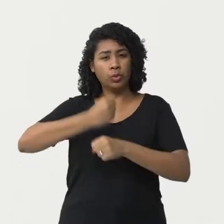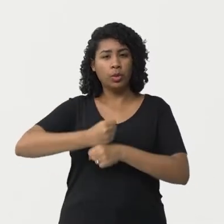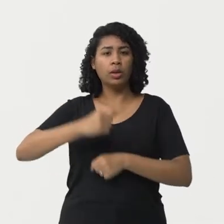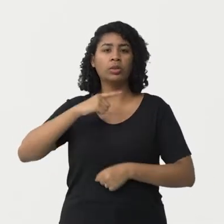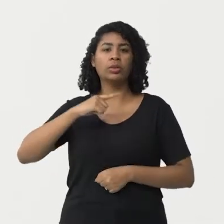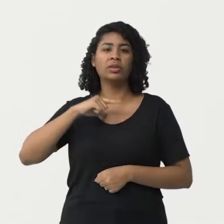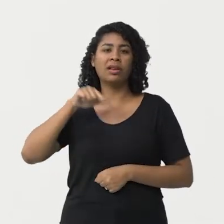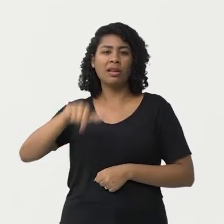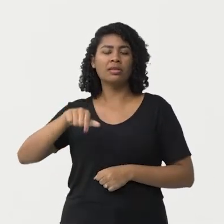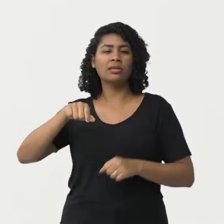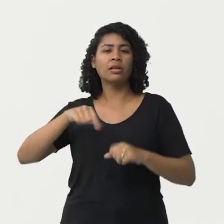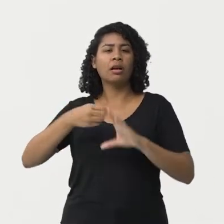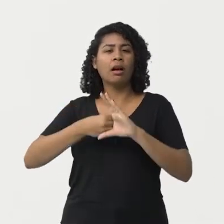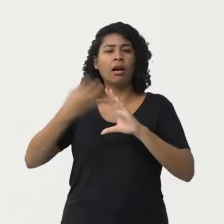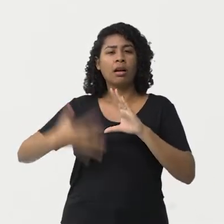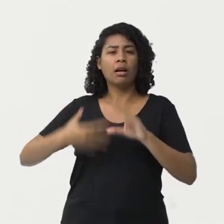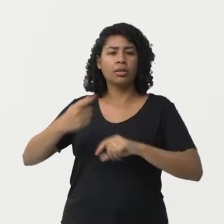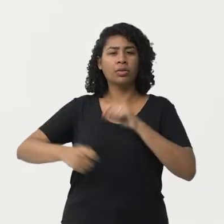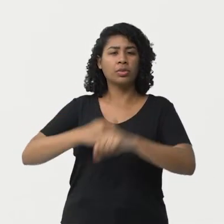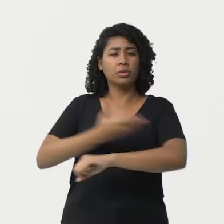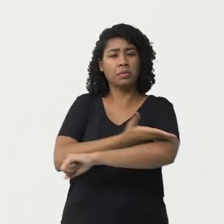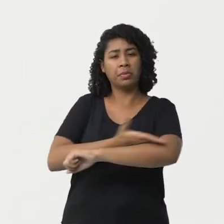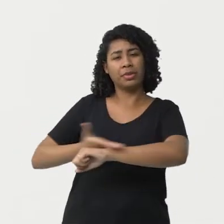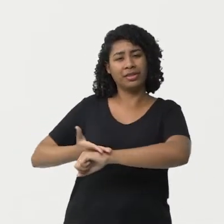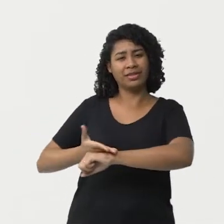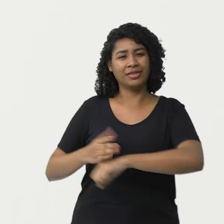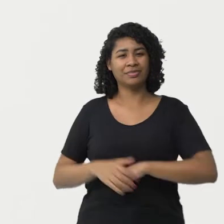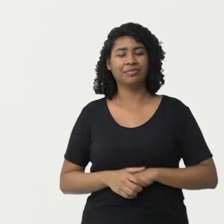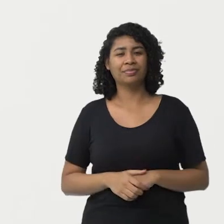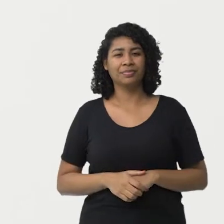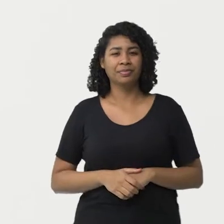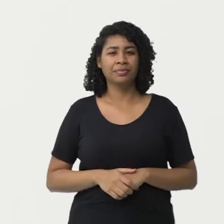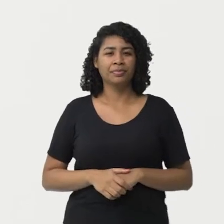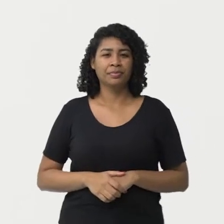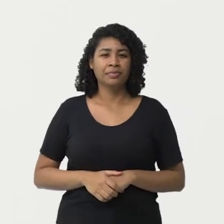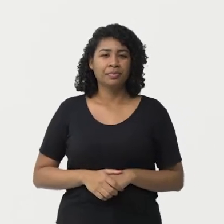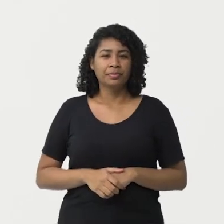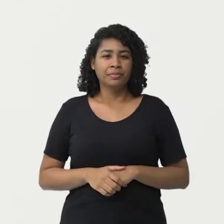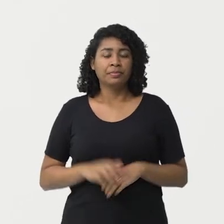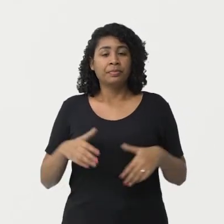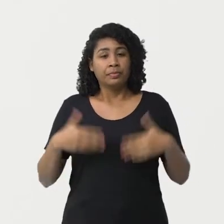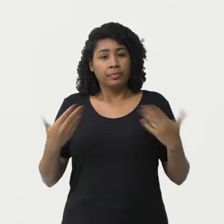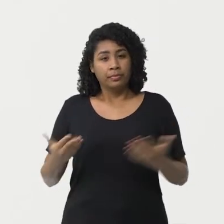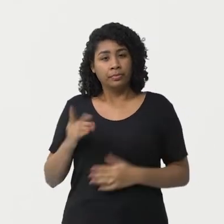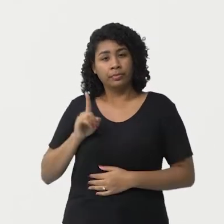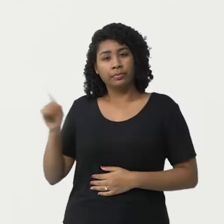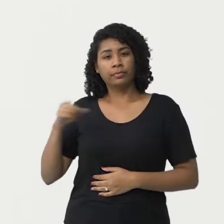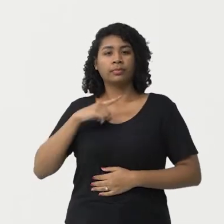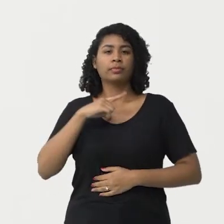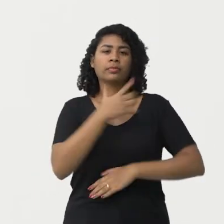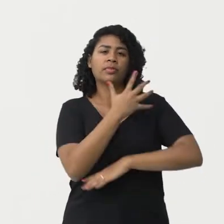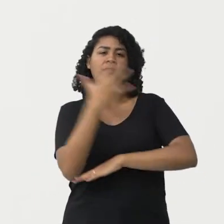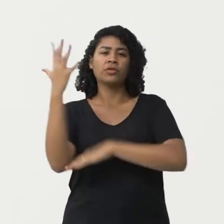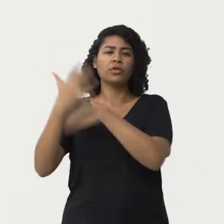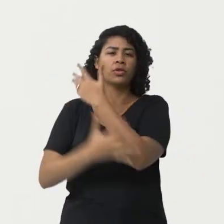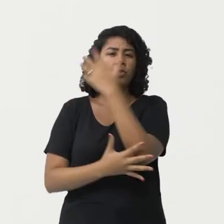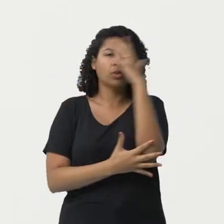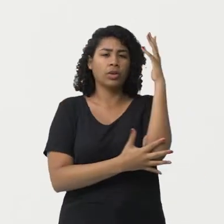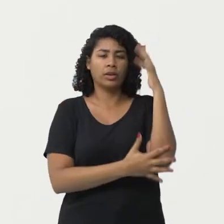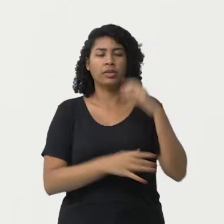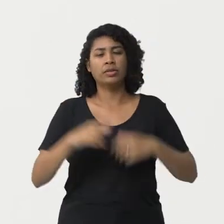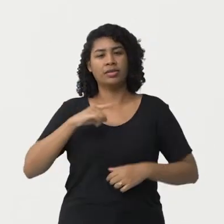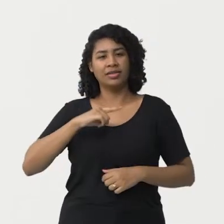apresenta aspecto esbranquiçado. Então, a vegetação florestal, porque também vai ter árvores